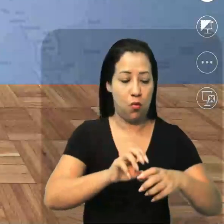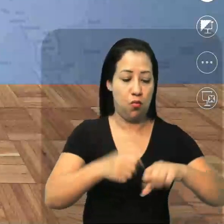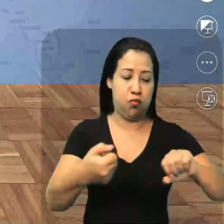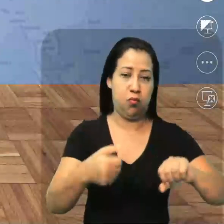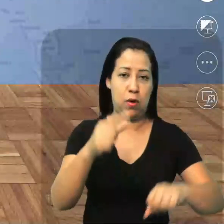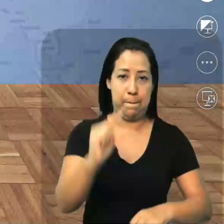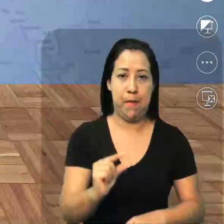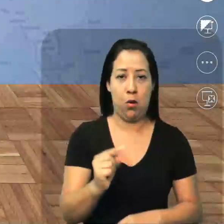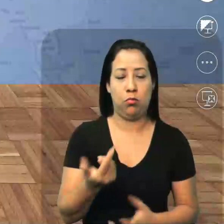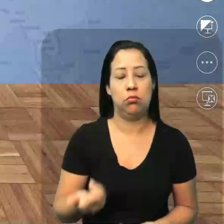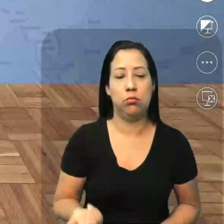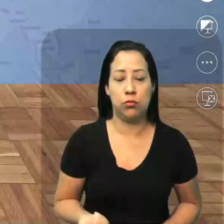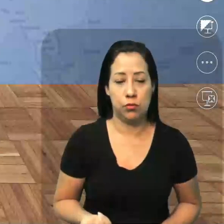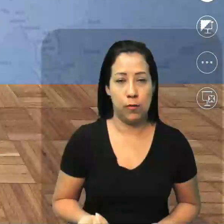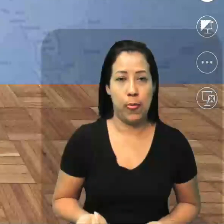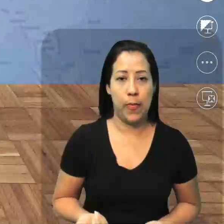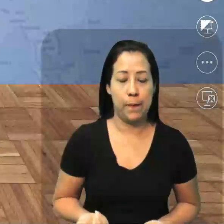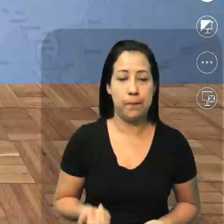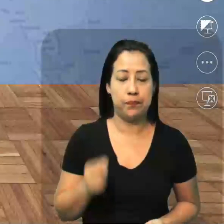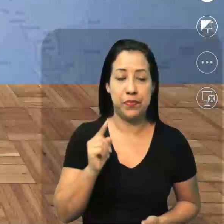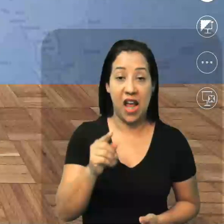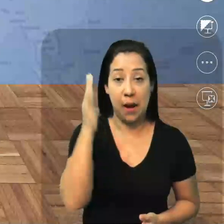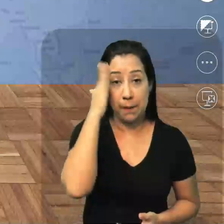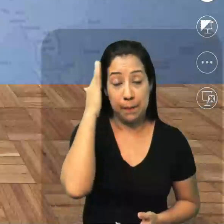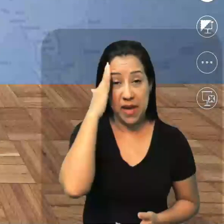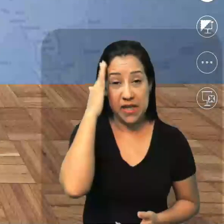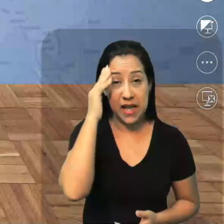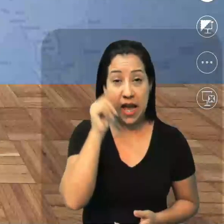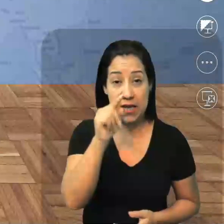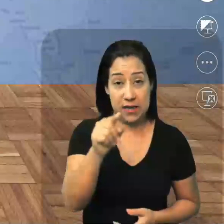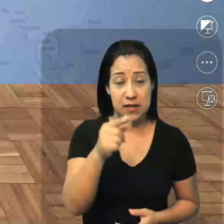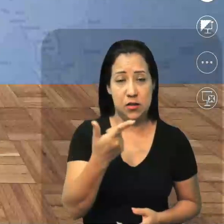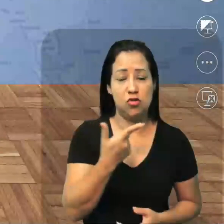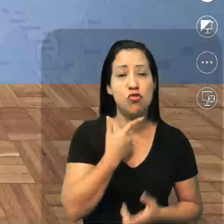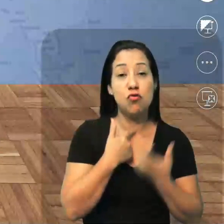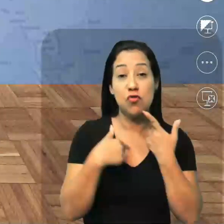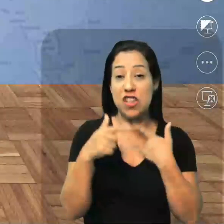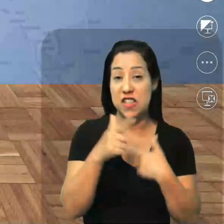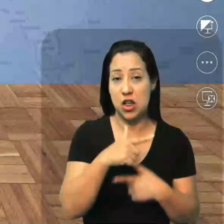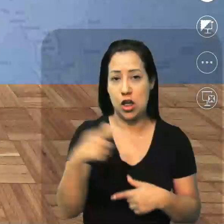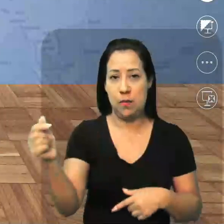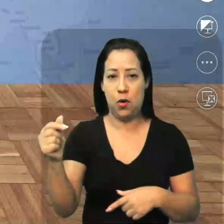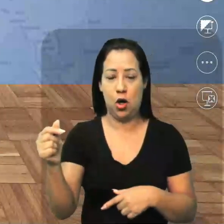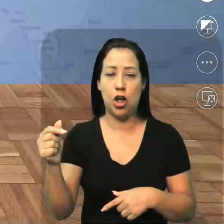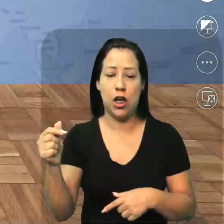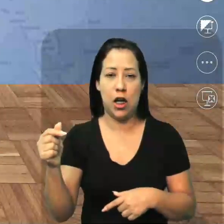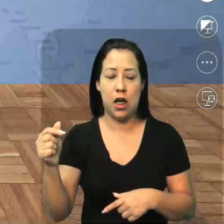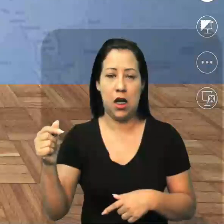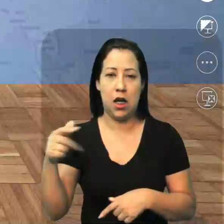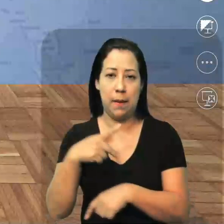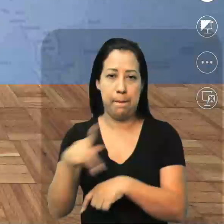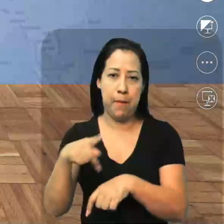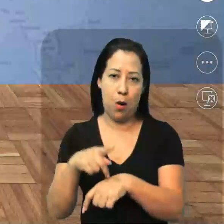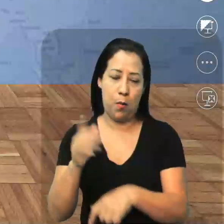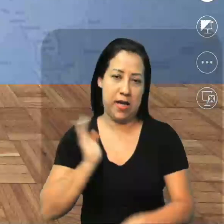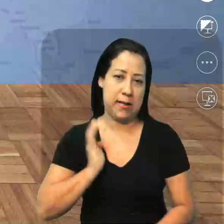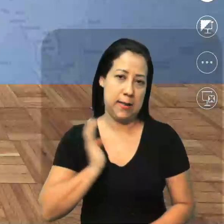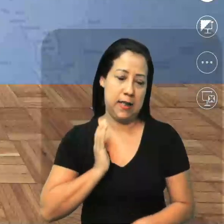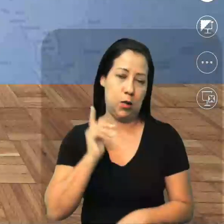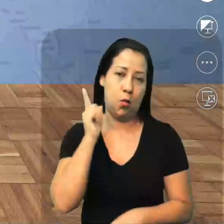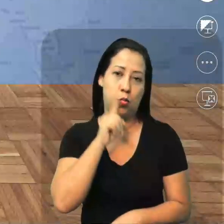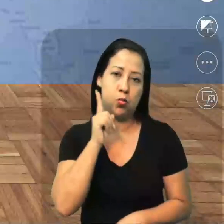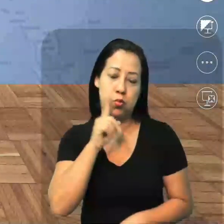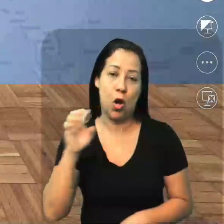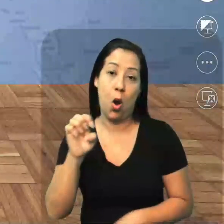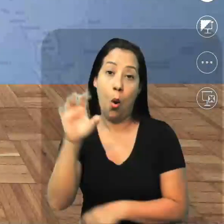Até isso tem que pensar. Se você quer ir embora do Brasil para um país mais rico que o Brasil, como os Estados Unidos ou Europa,